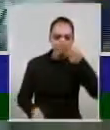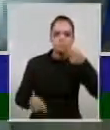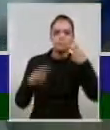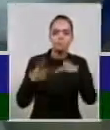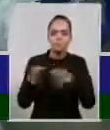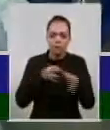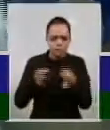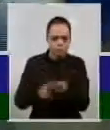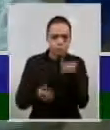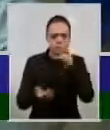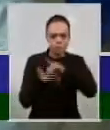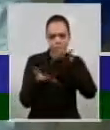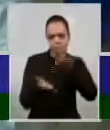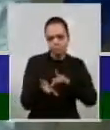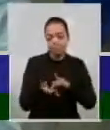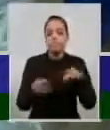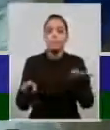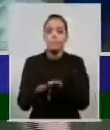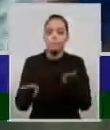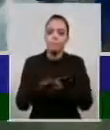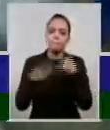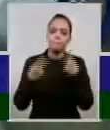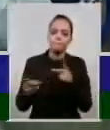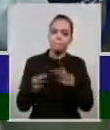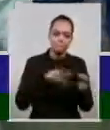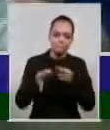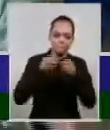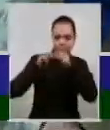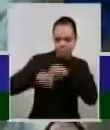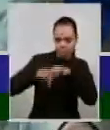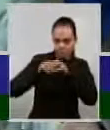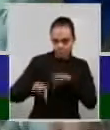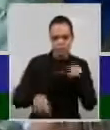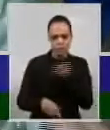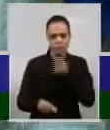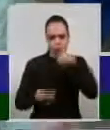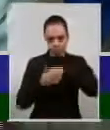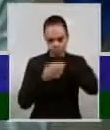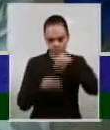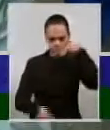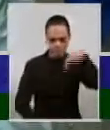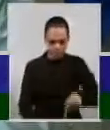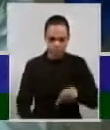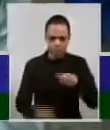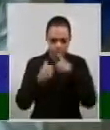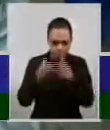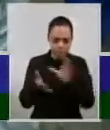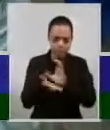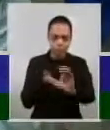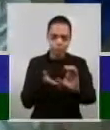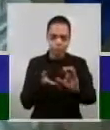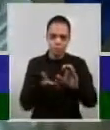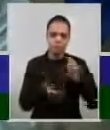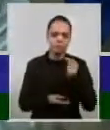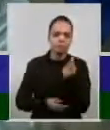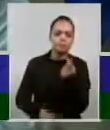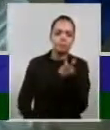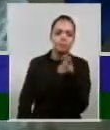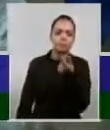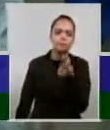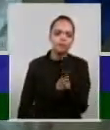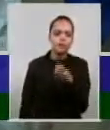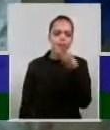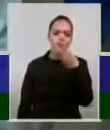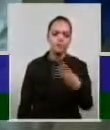fundamental importância. E também, esse projeto da educação que nós votamos aqui, né, na abertura de crédito, no valor